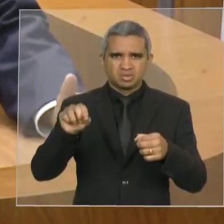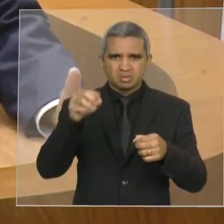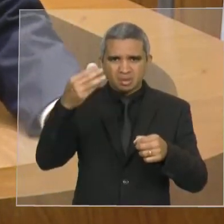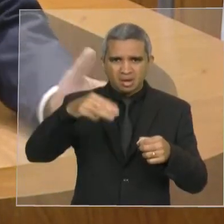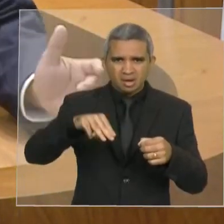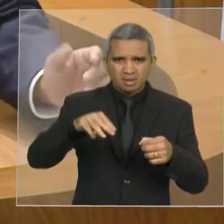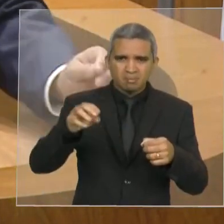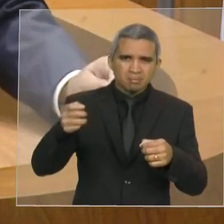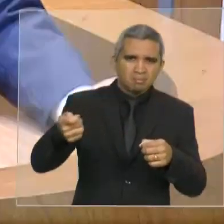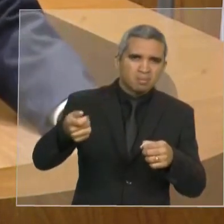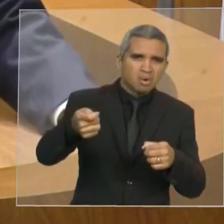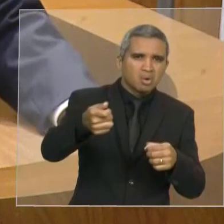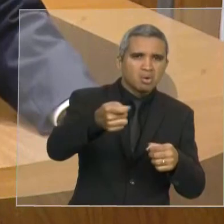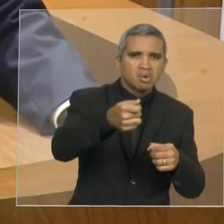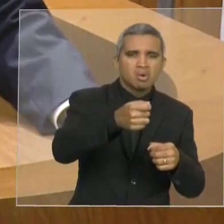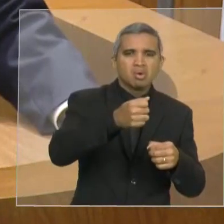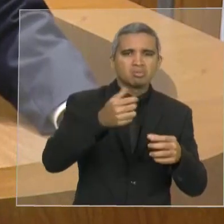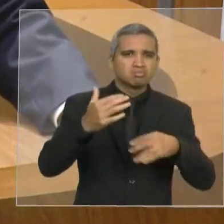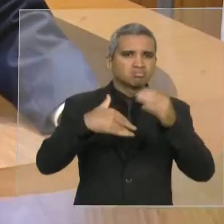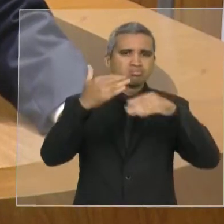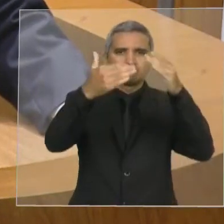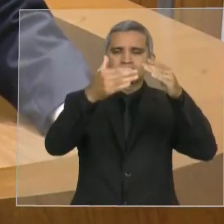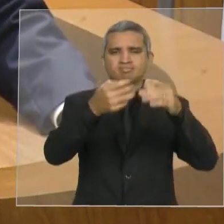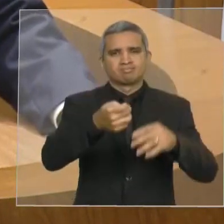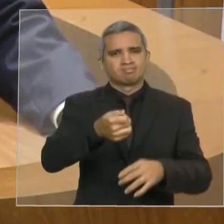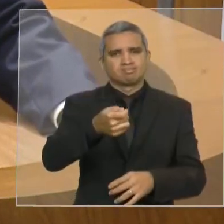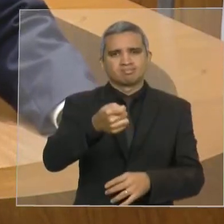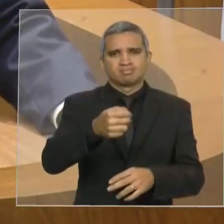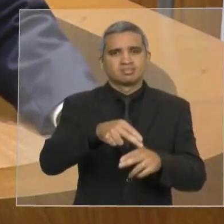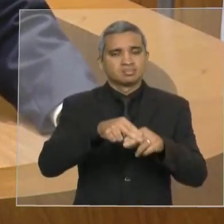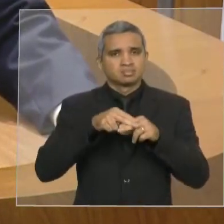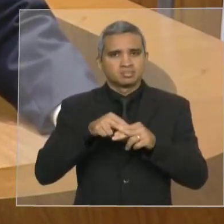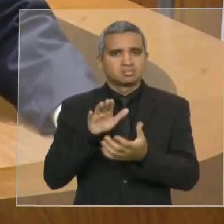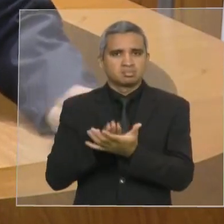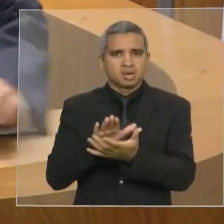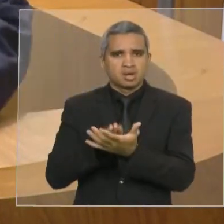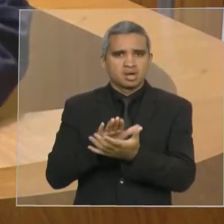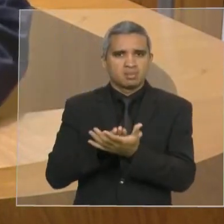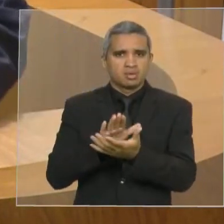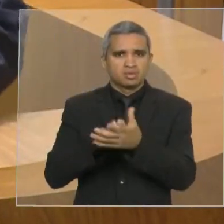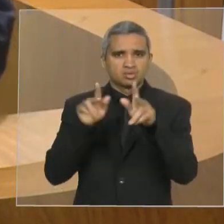do Rio Preto. Por isso, eu queria parabenizar a toda a população daquela cidade.